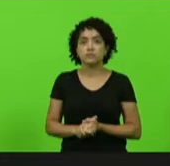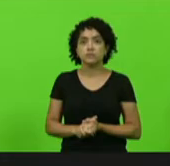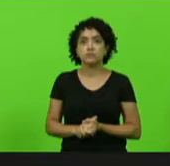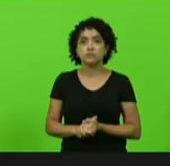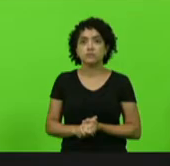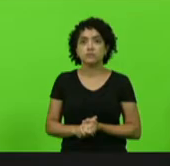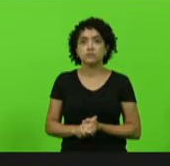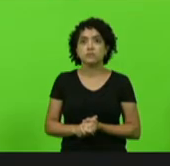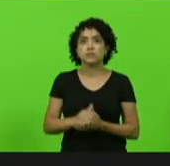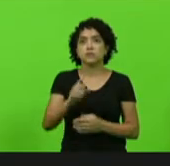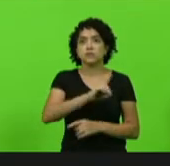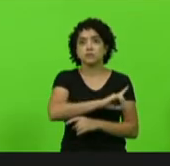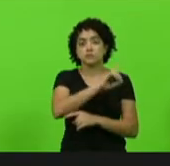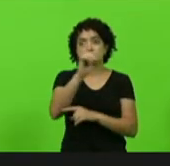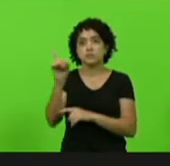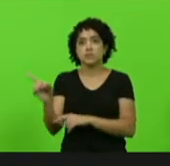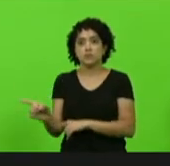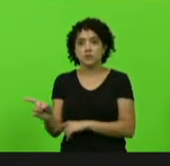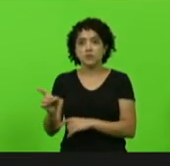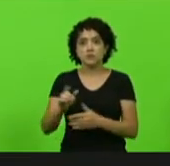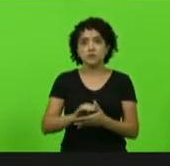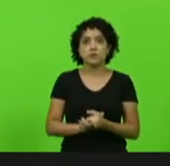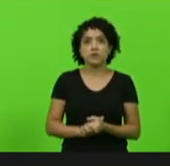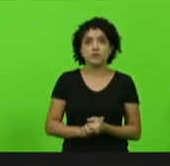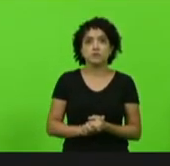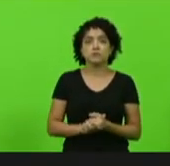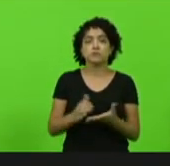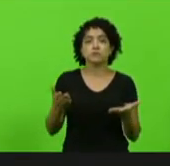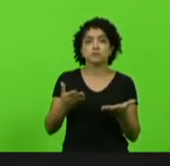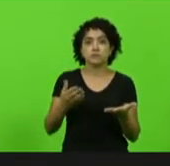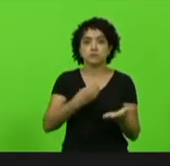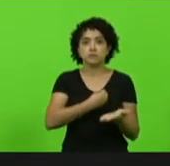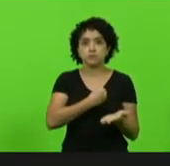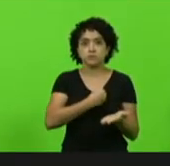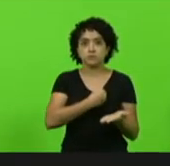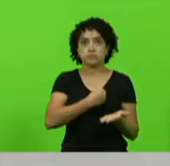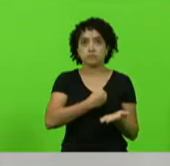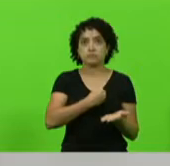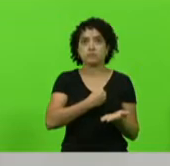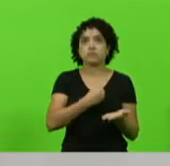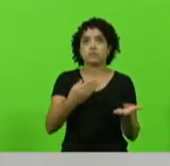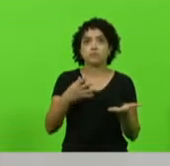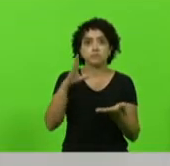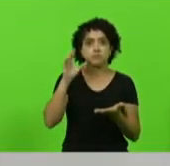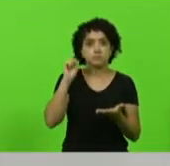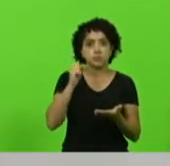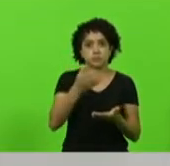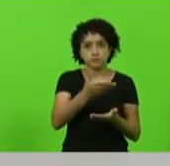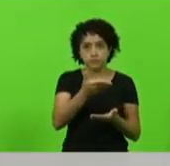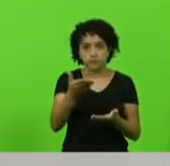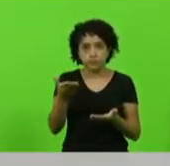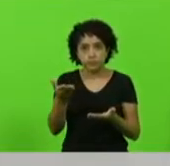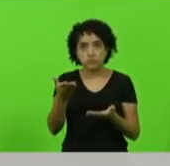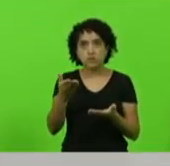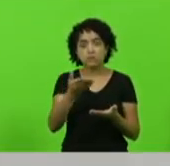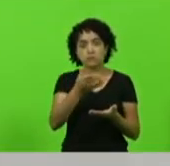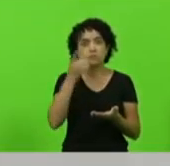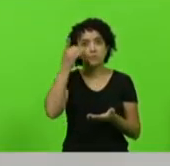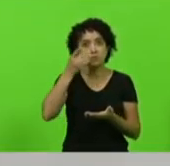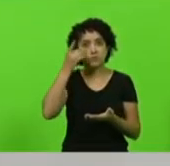Bom dia, senhor presidente, senhores deputados aqui presentes, as pessoas que nos ouvem. Senhor deputado,